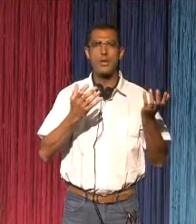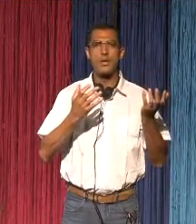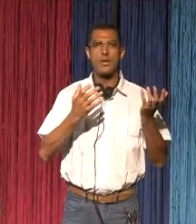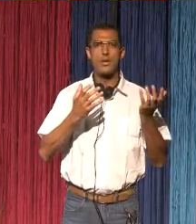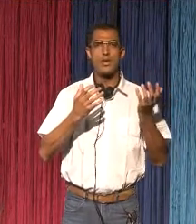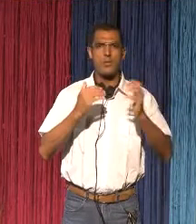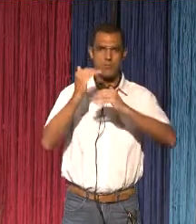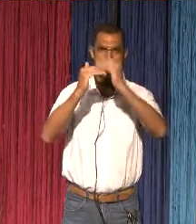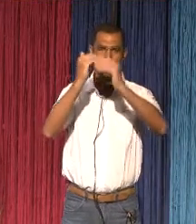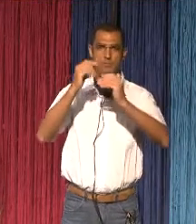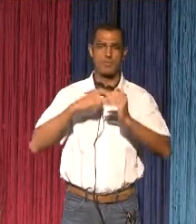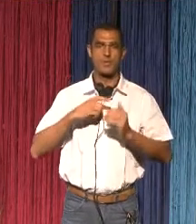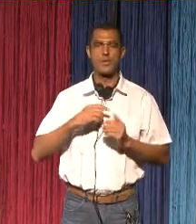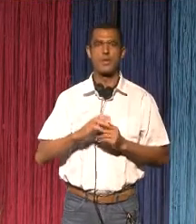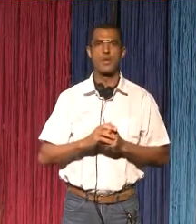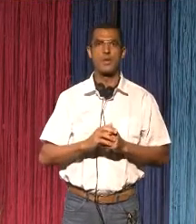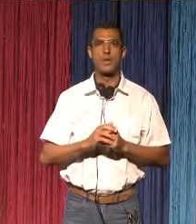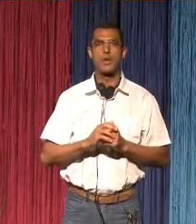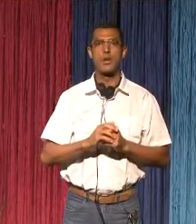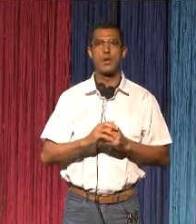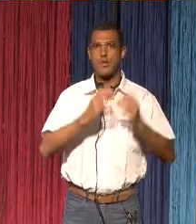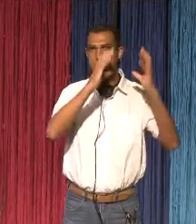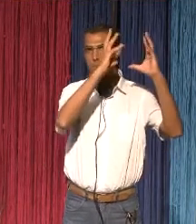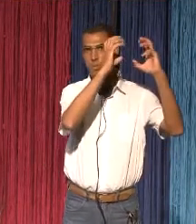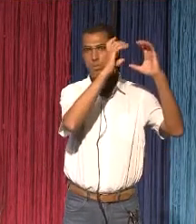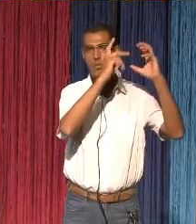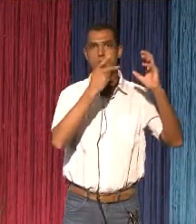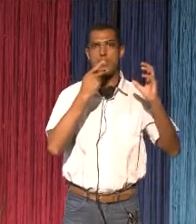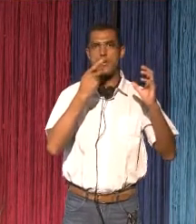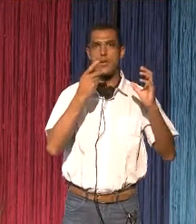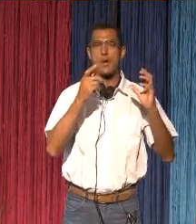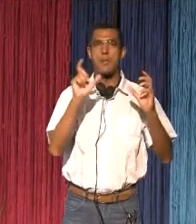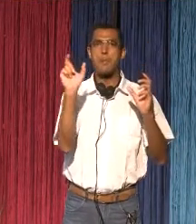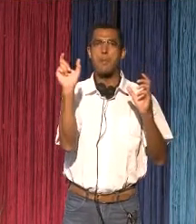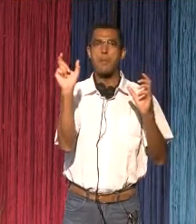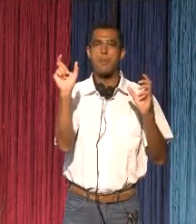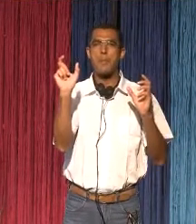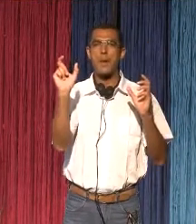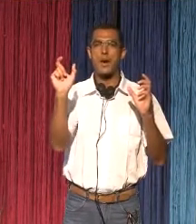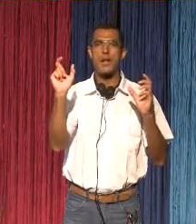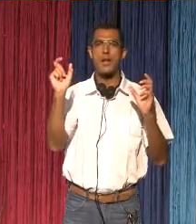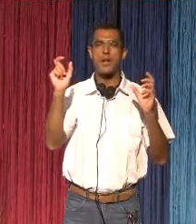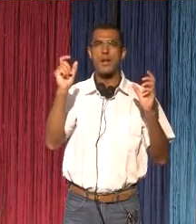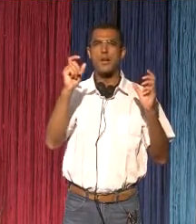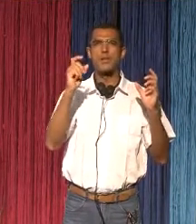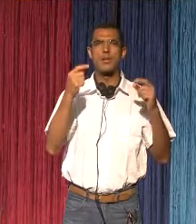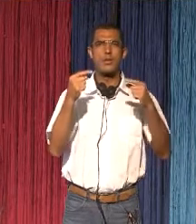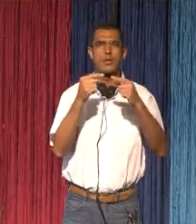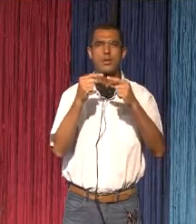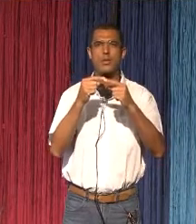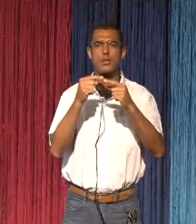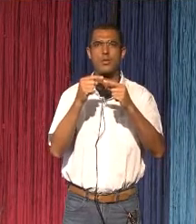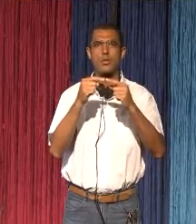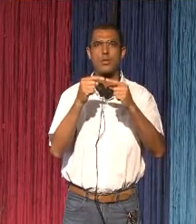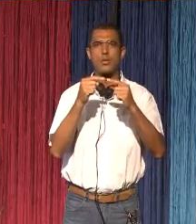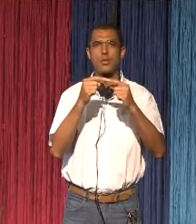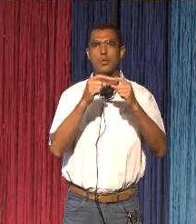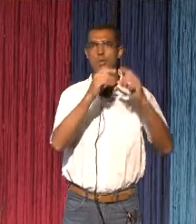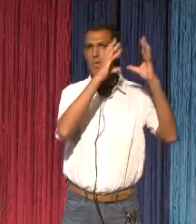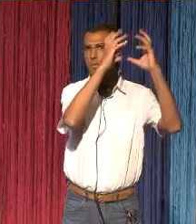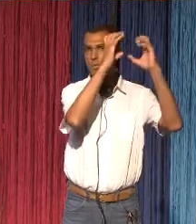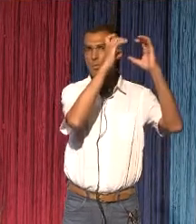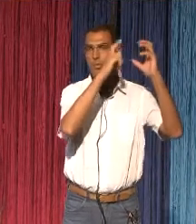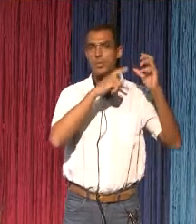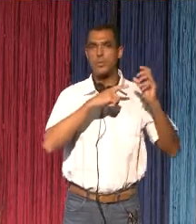brain, em inglês, tanto é cérebro quanto encéfalo. E o encéfalo, ele, além do cérebro, ele